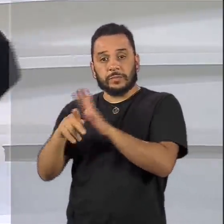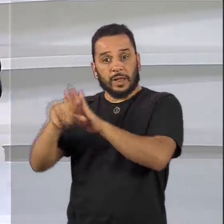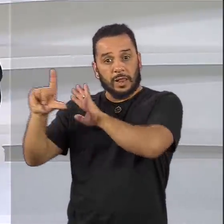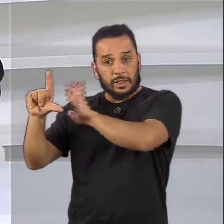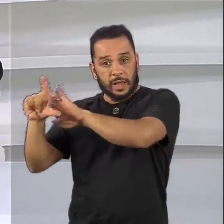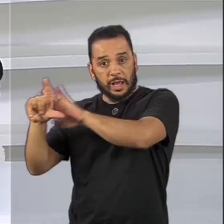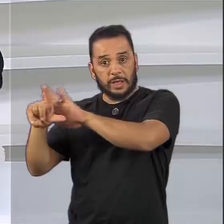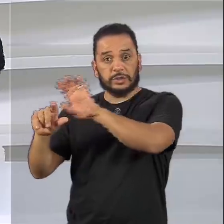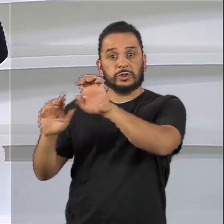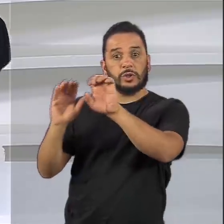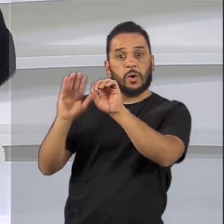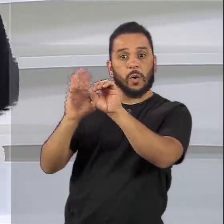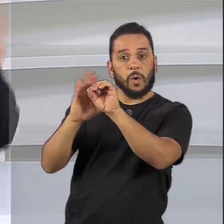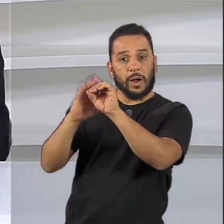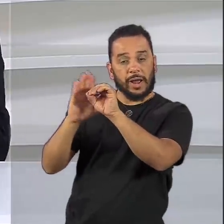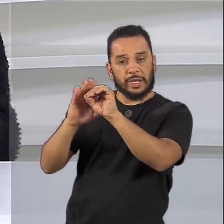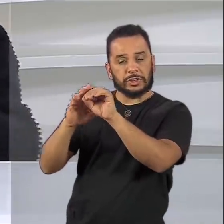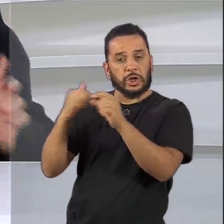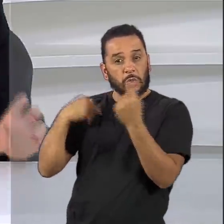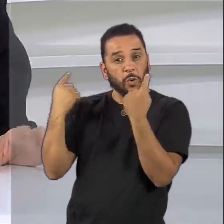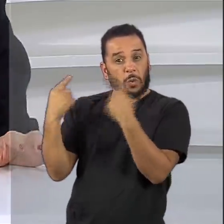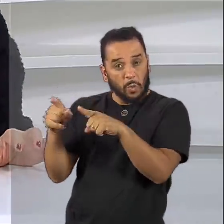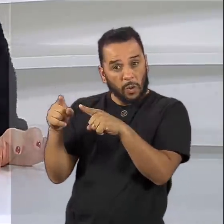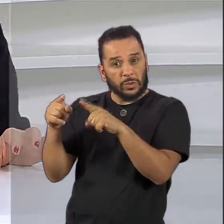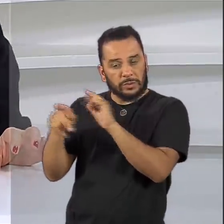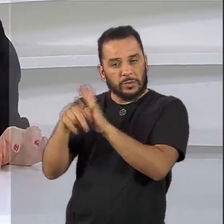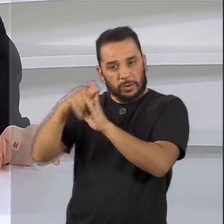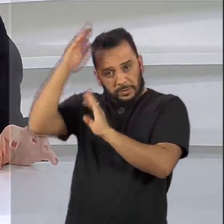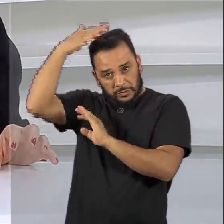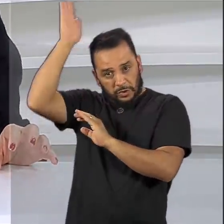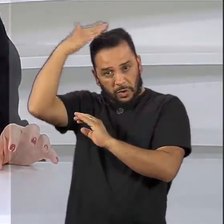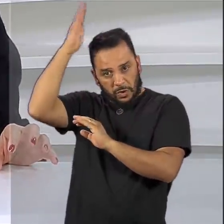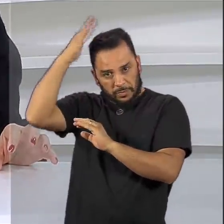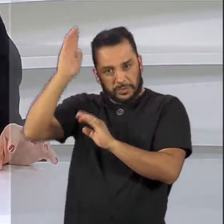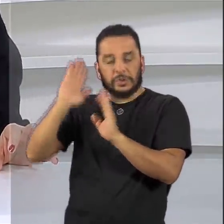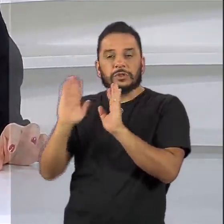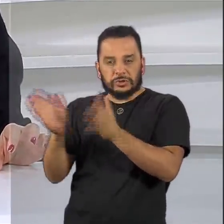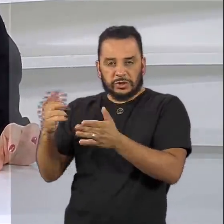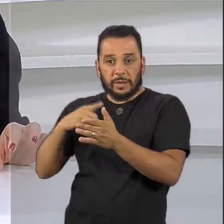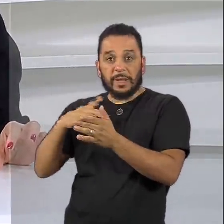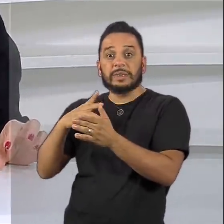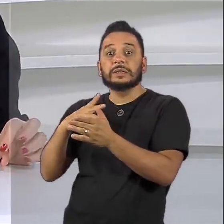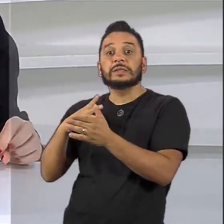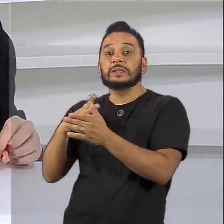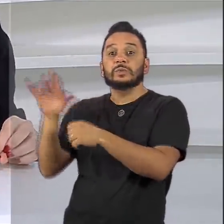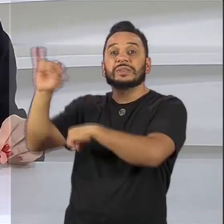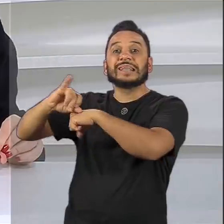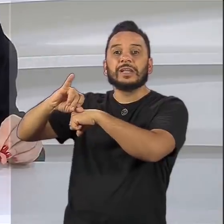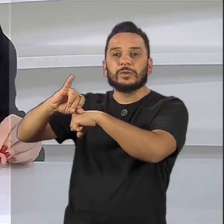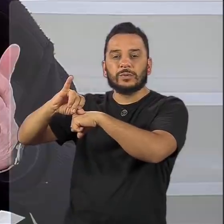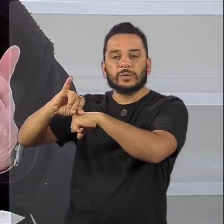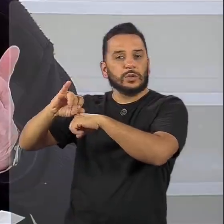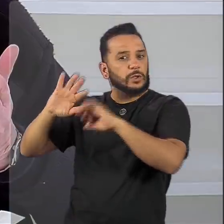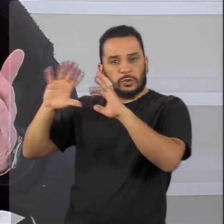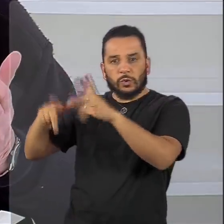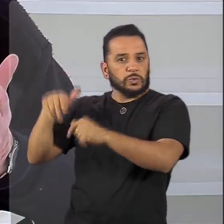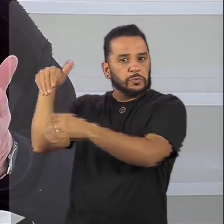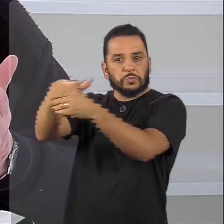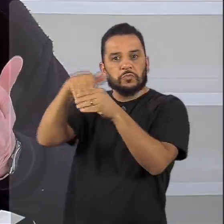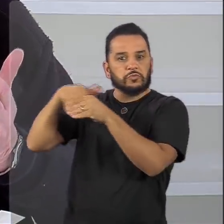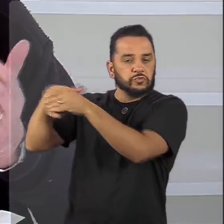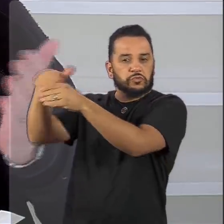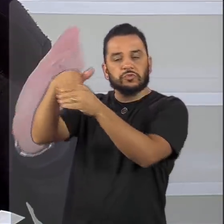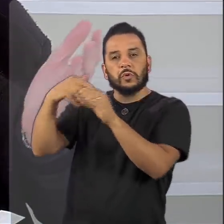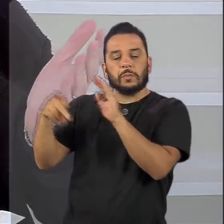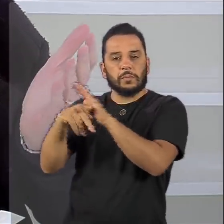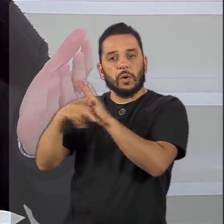todo mundo esqueceu que tem aquele meião. O Trump perdeu em número de votos. Pois é, isso mas de qualquer jeito. Determinante, Eliane. Mas